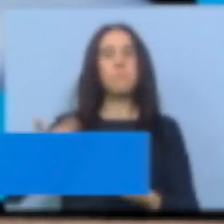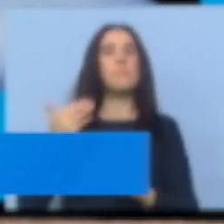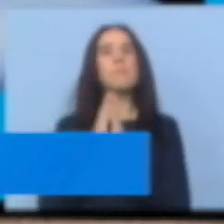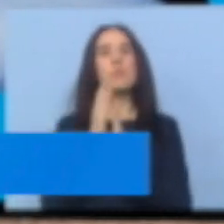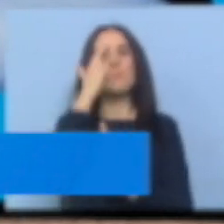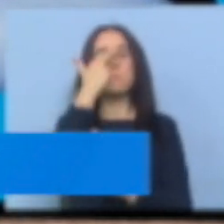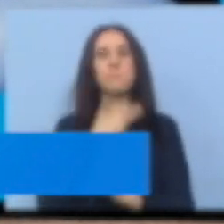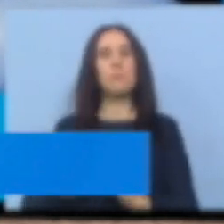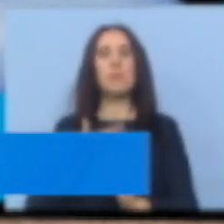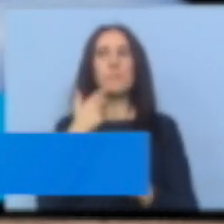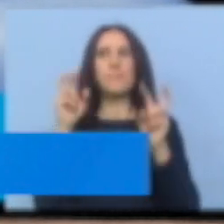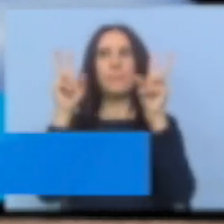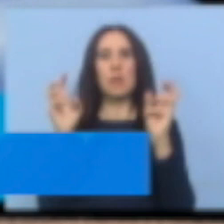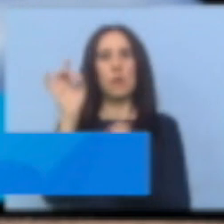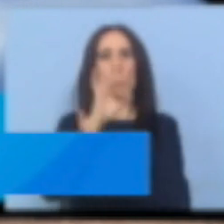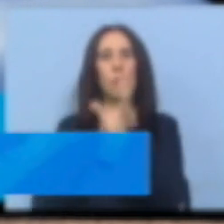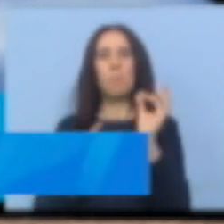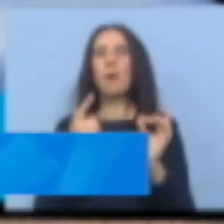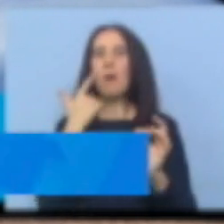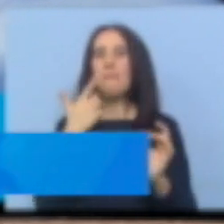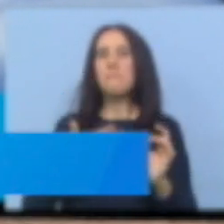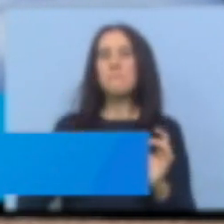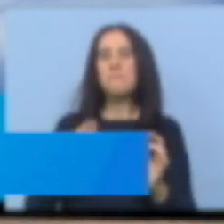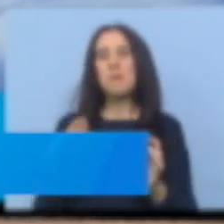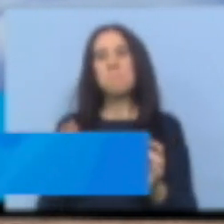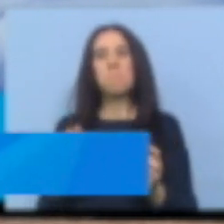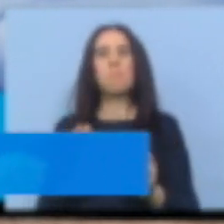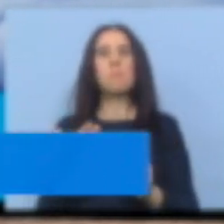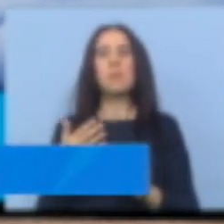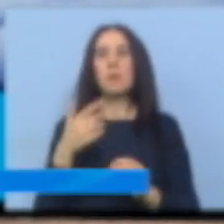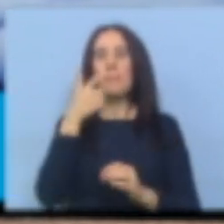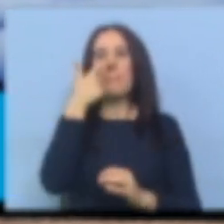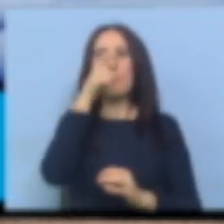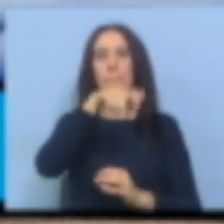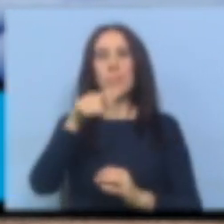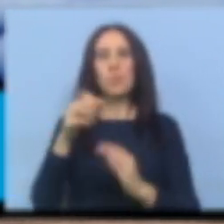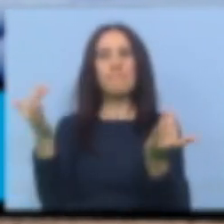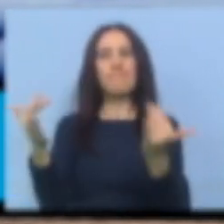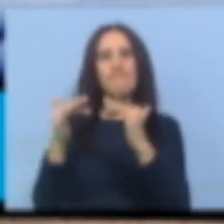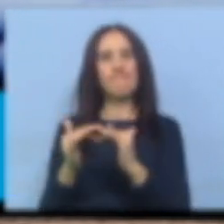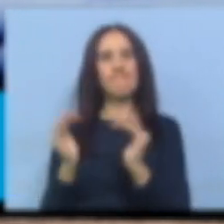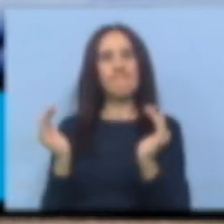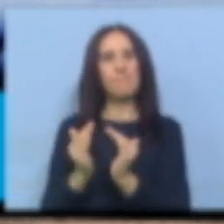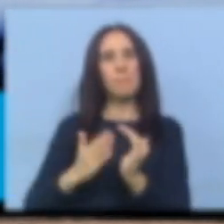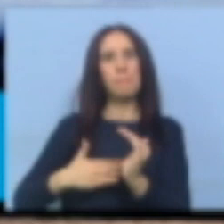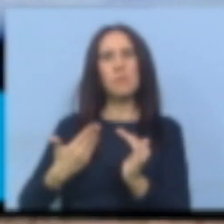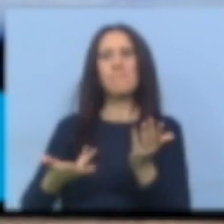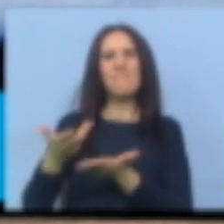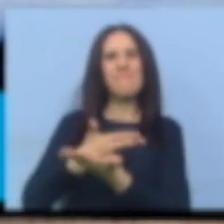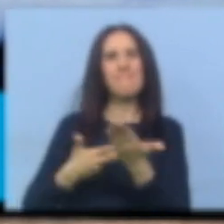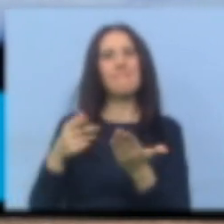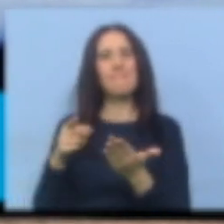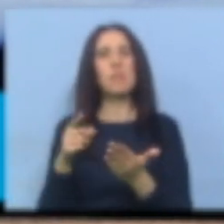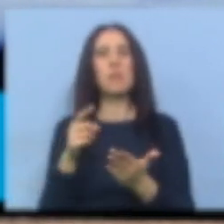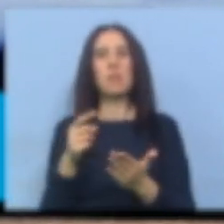históricas na Europa, porventura têm cada vez menos capacidade de trazer as pessoas para aquilo que eram as suas dinâmicas habituais, os seus